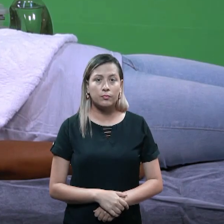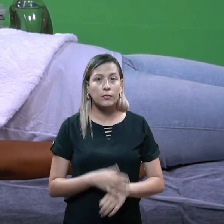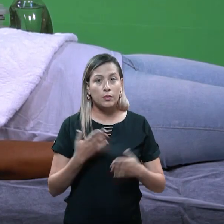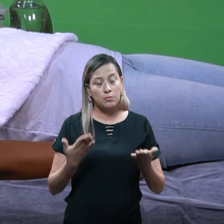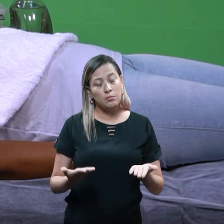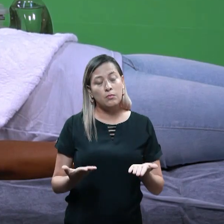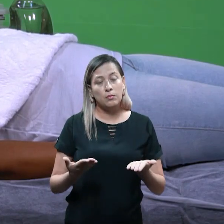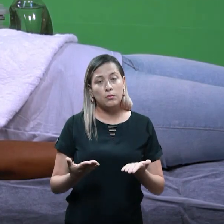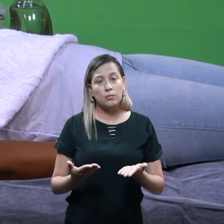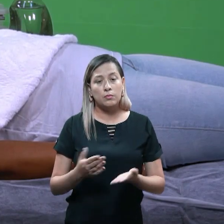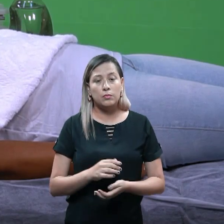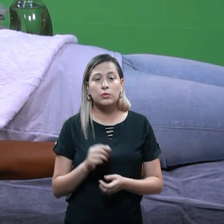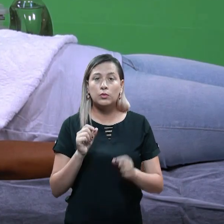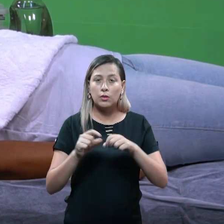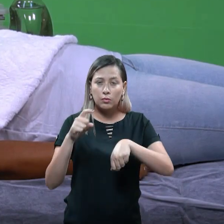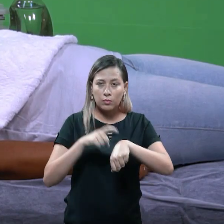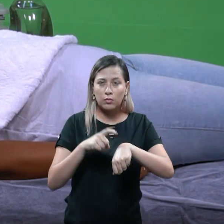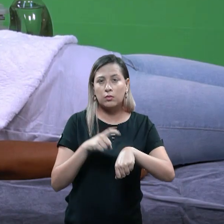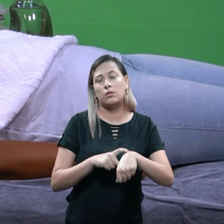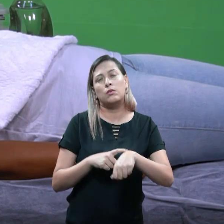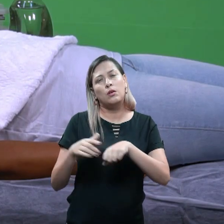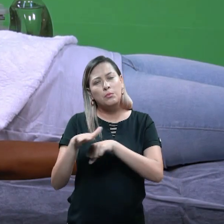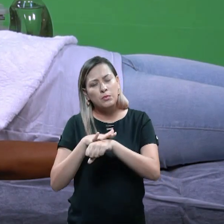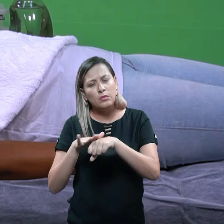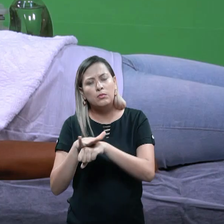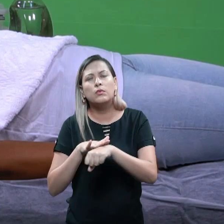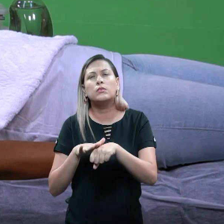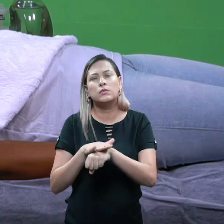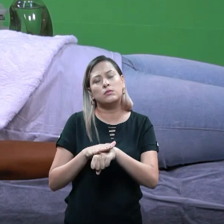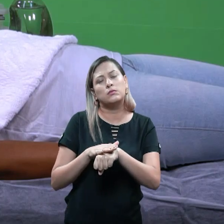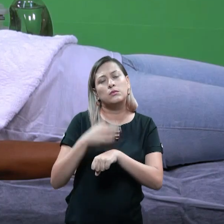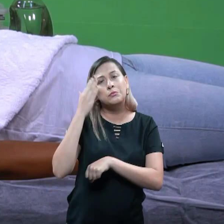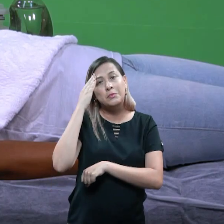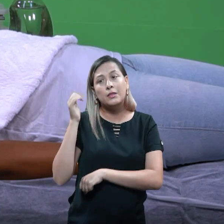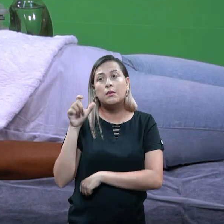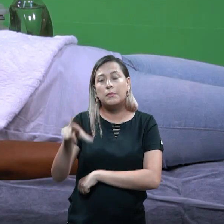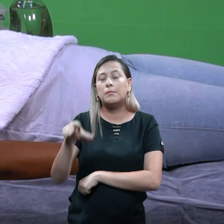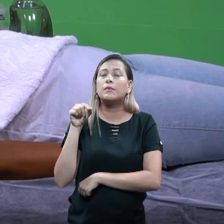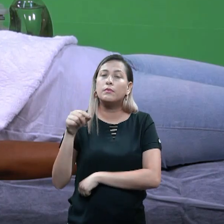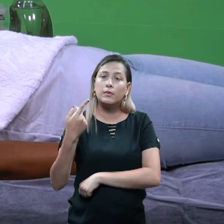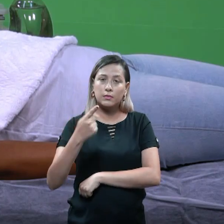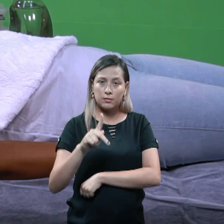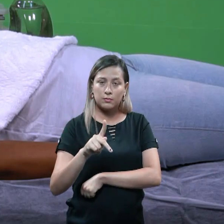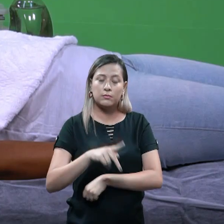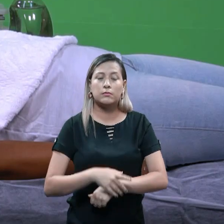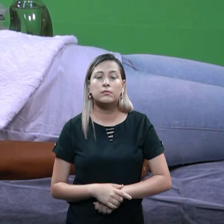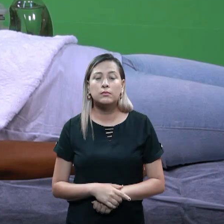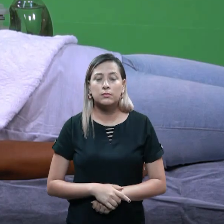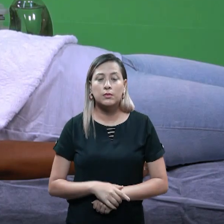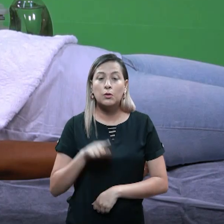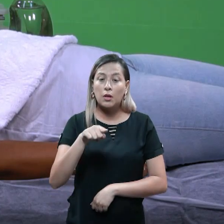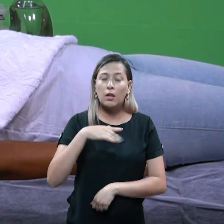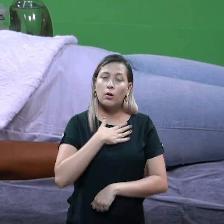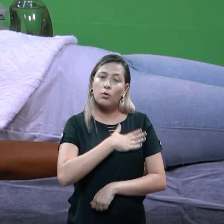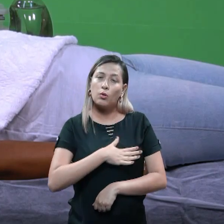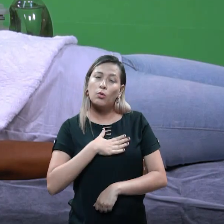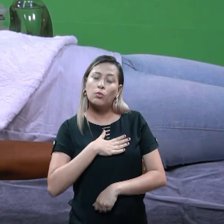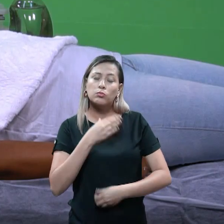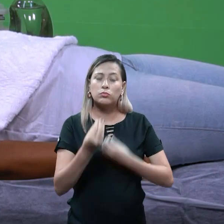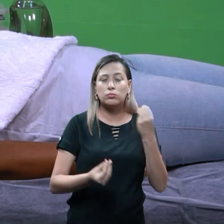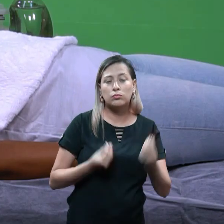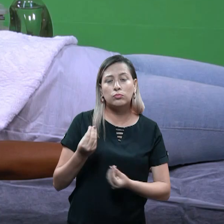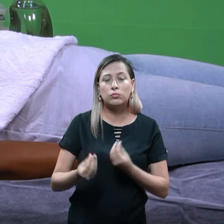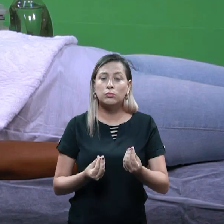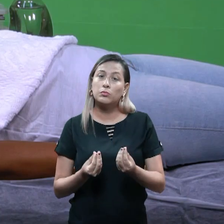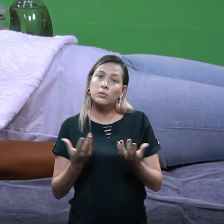investir um tempo conversando com essa cliente para saber quais são as preferências dela, como que ela gosta, porque às